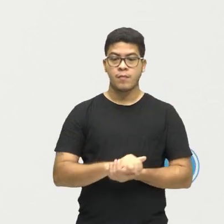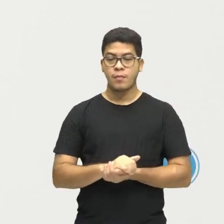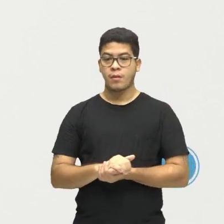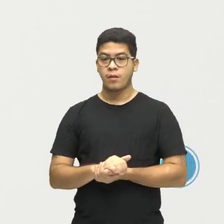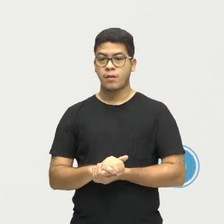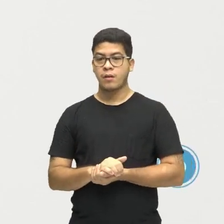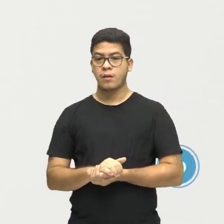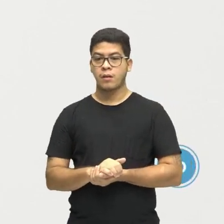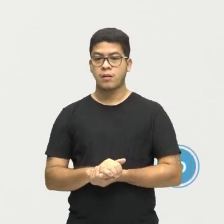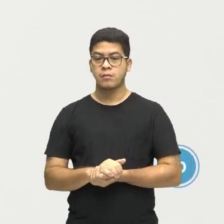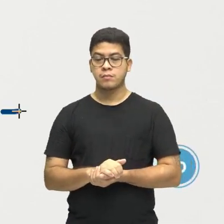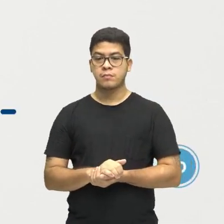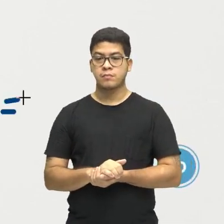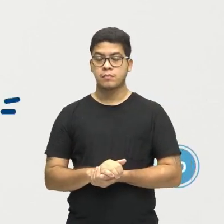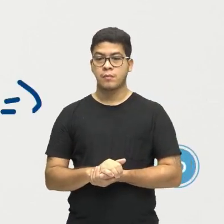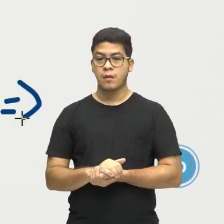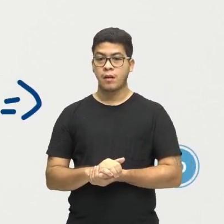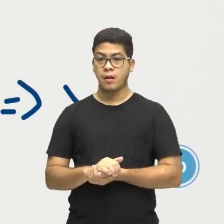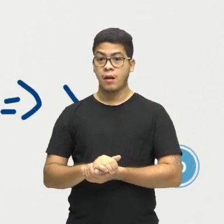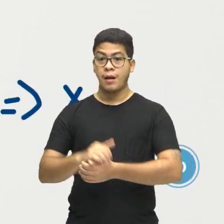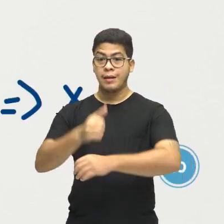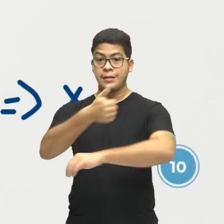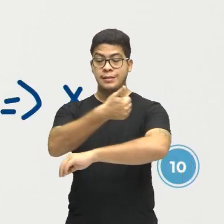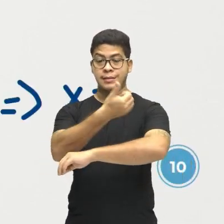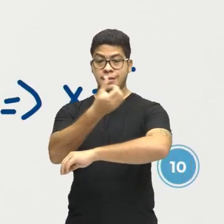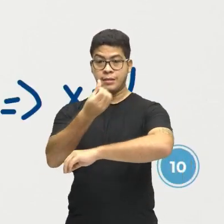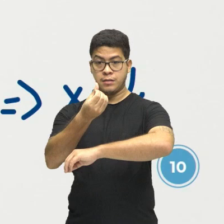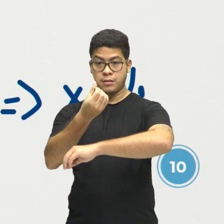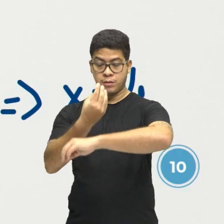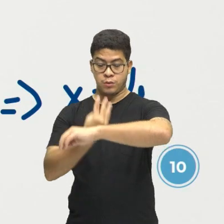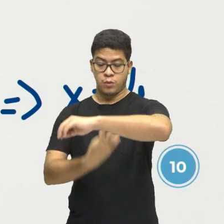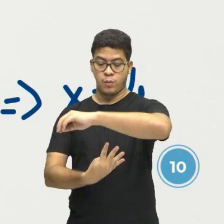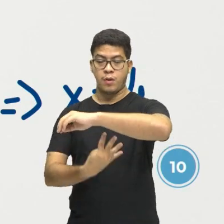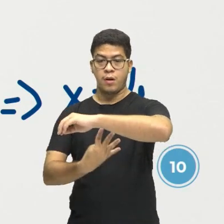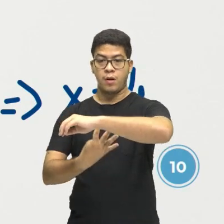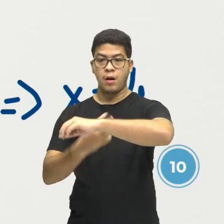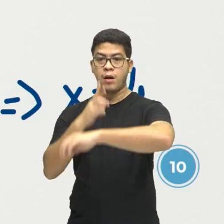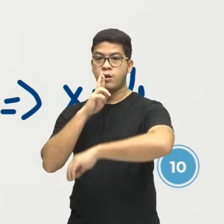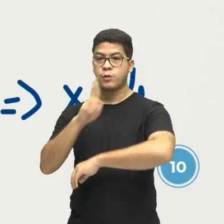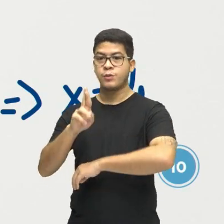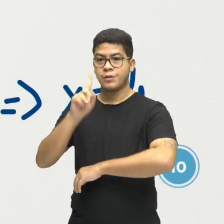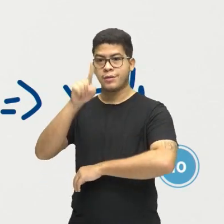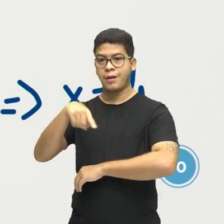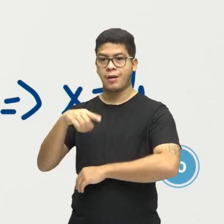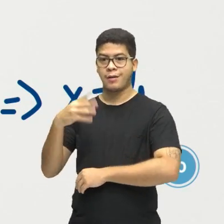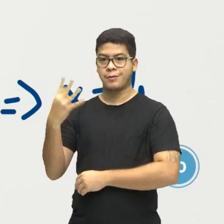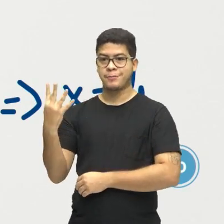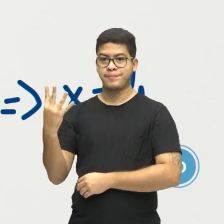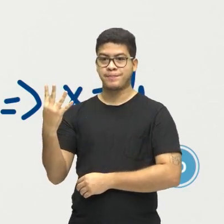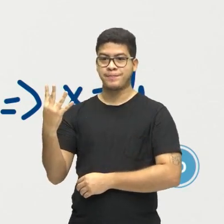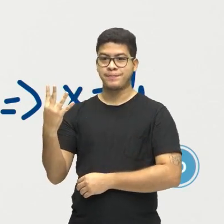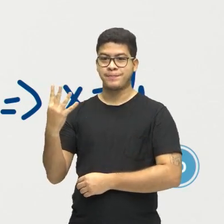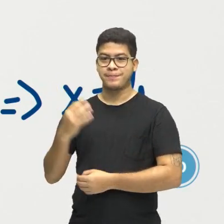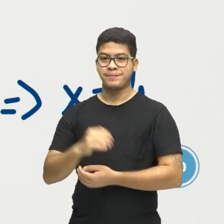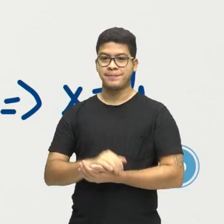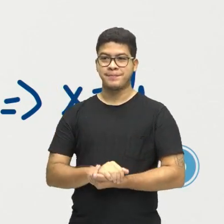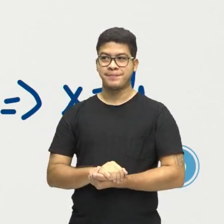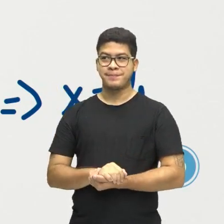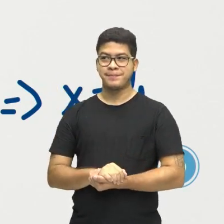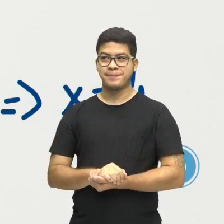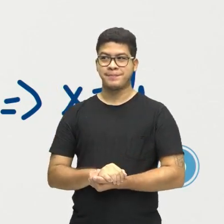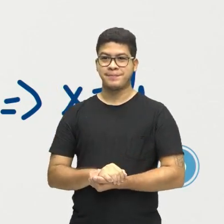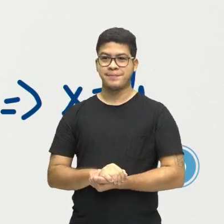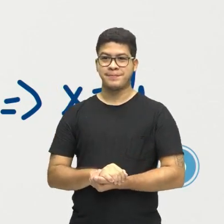16 sobre 4, x é igual a 4. Bacana? X igual a 4, letra